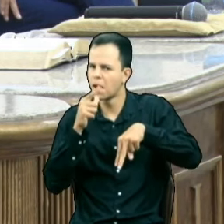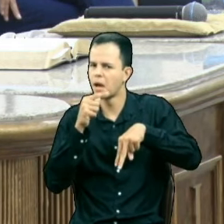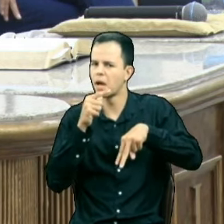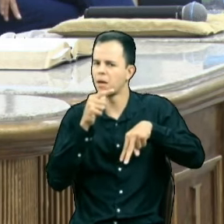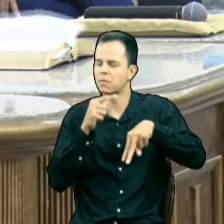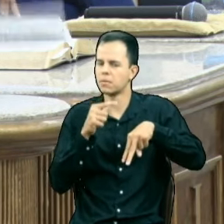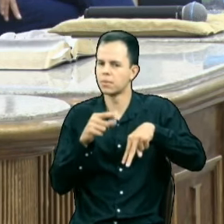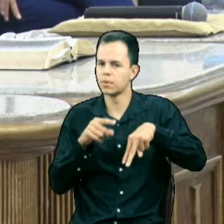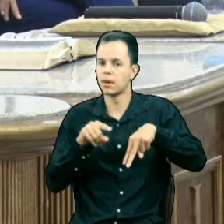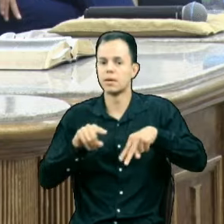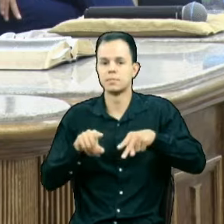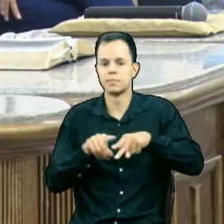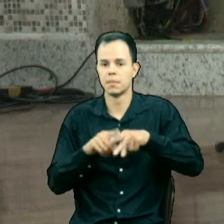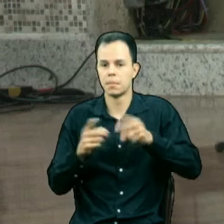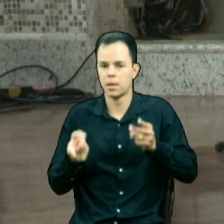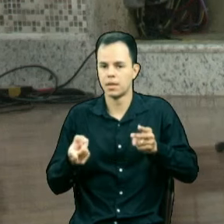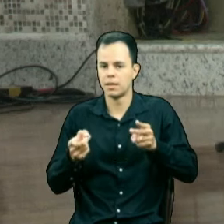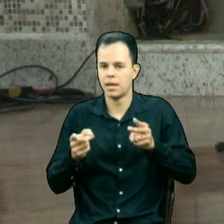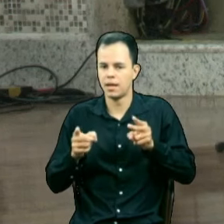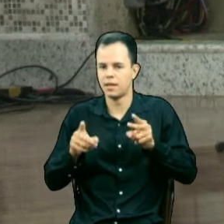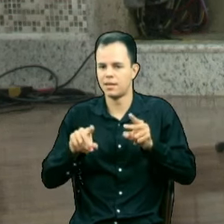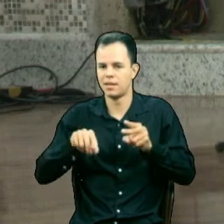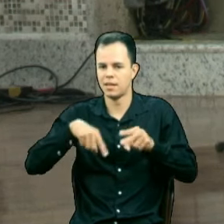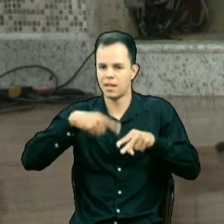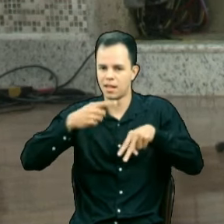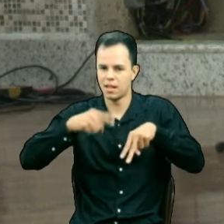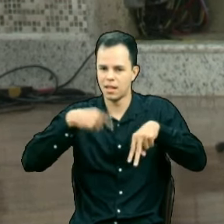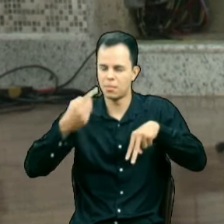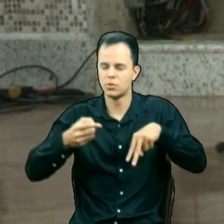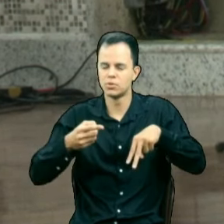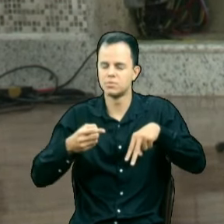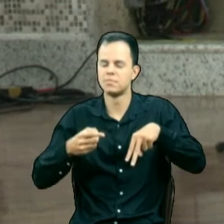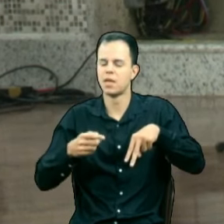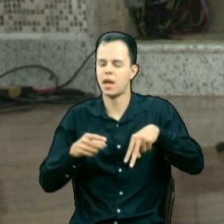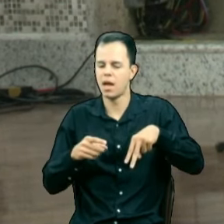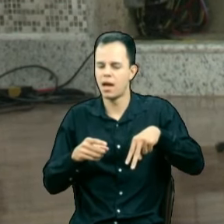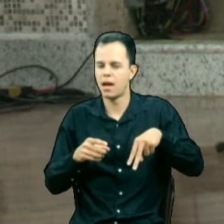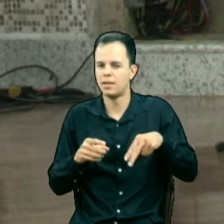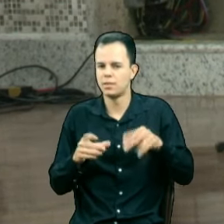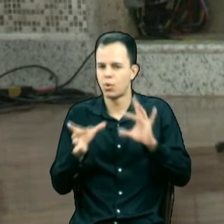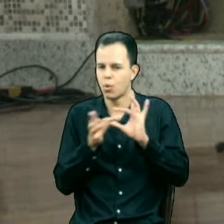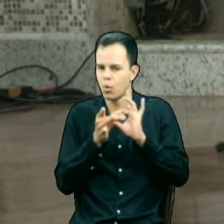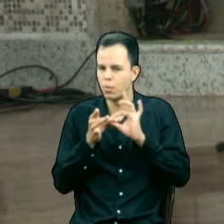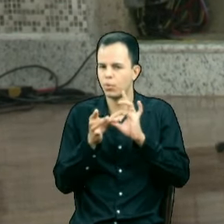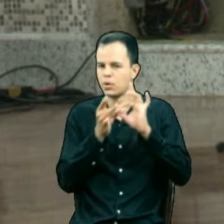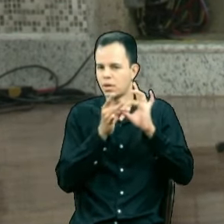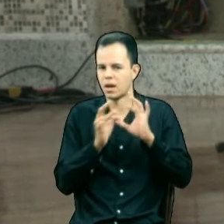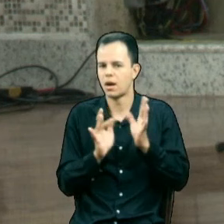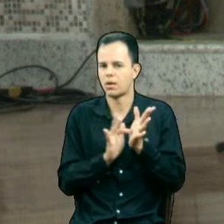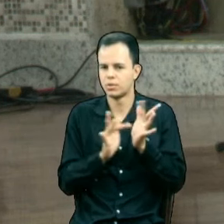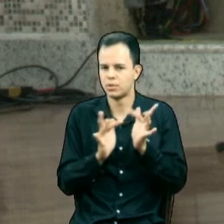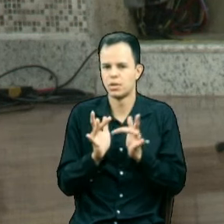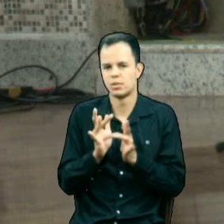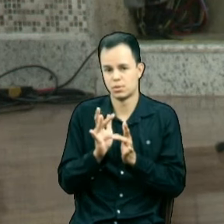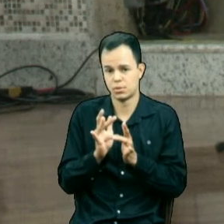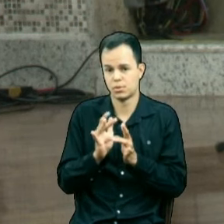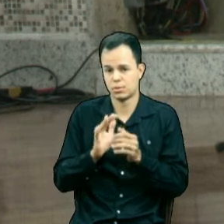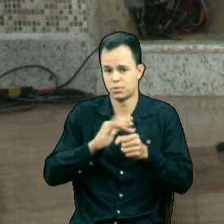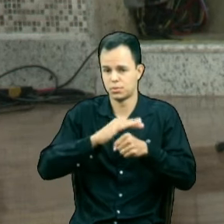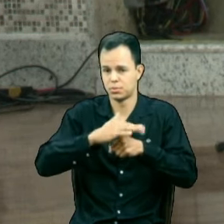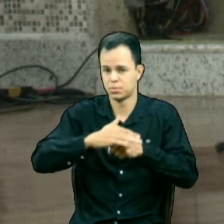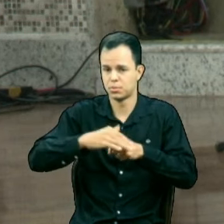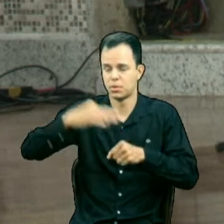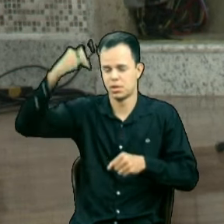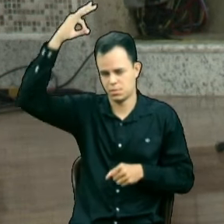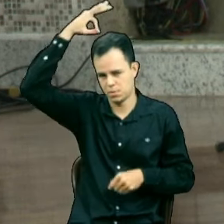avançado na minha experiência com deus na minha comunhão com Jesus no enchimento espiritual mas médio